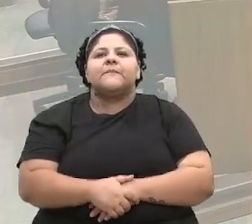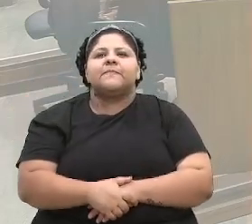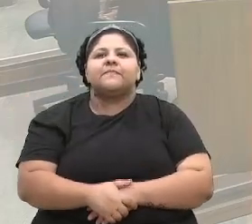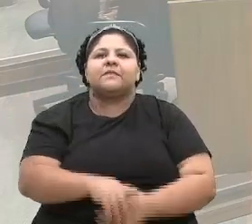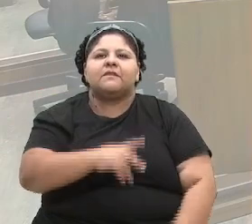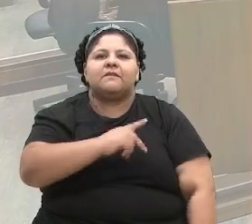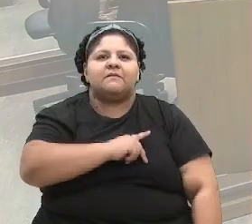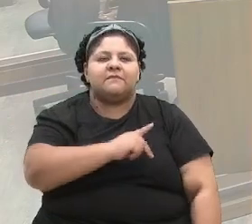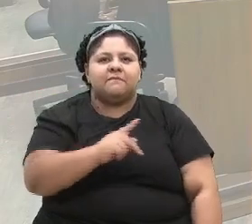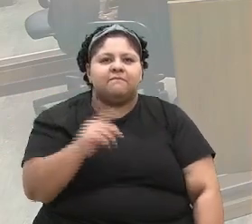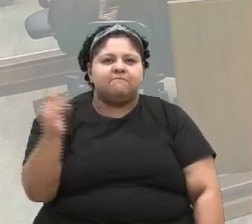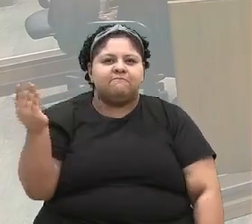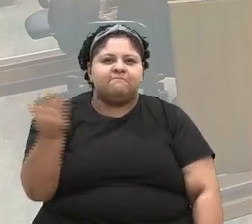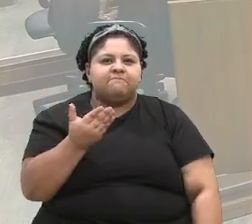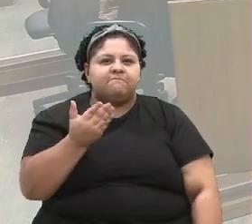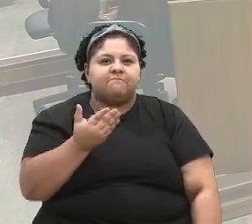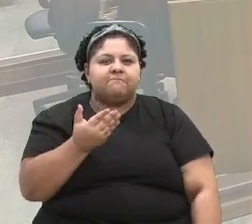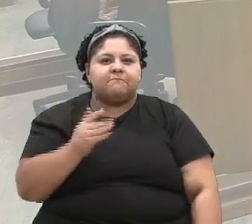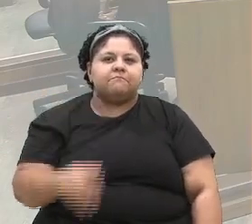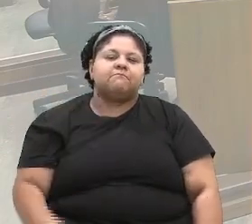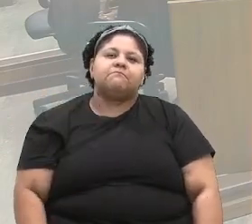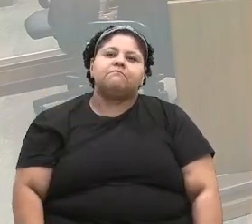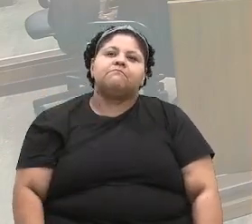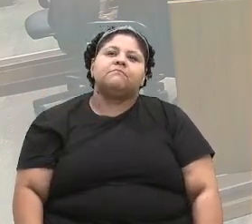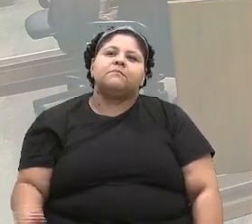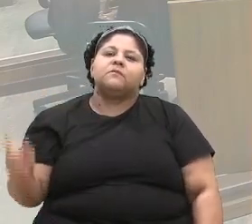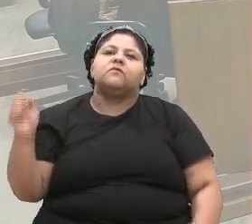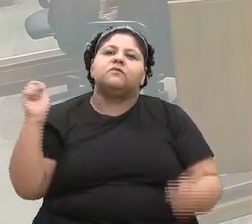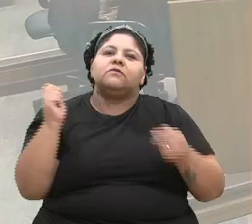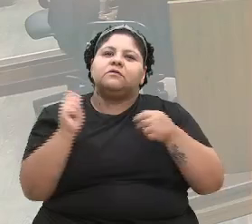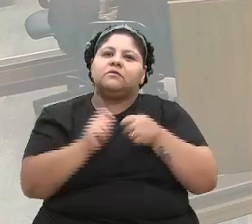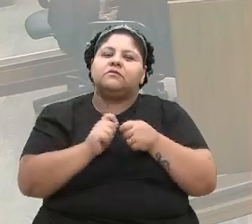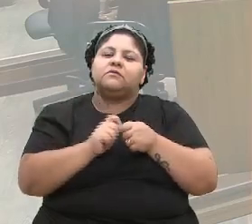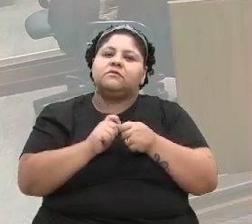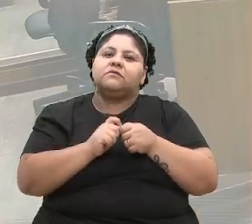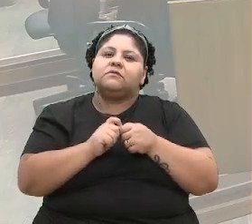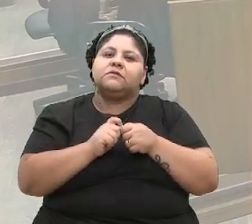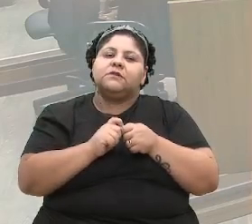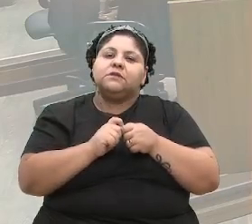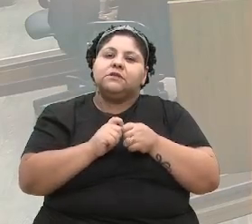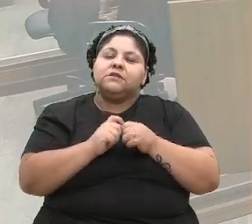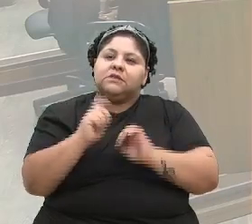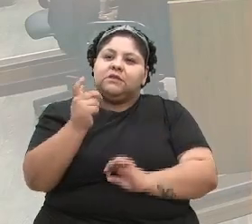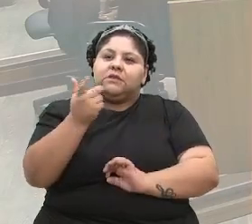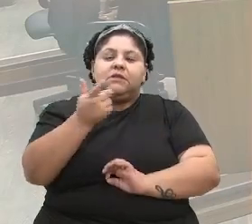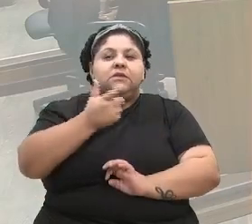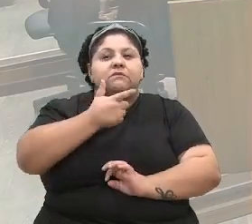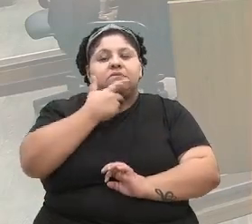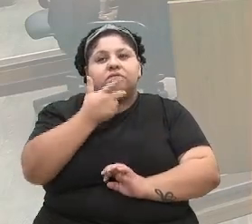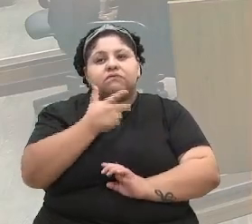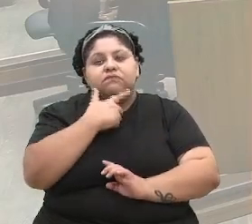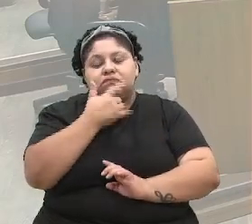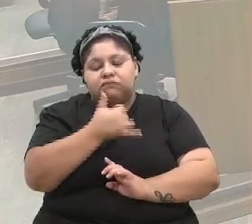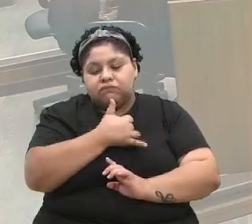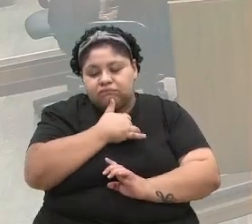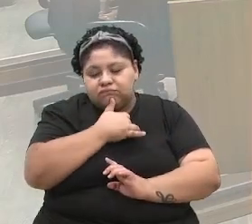Senhora presidente, caros colegas vereadores, faço o voto de pesar e